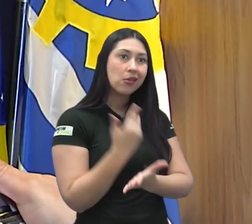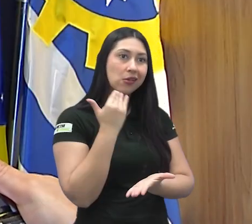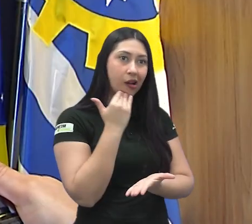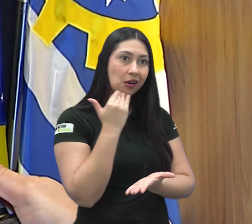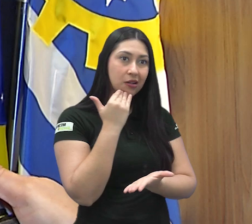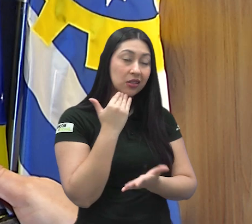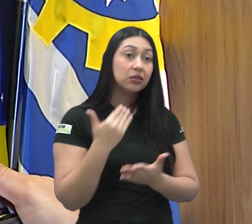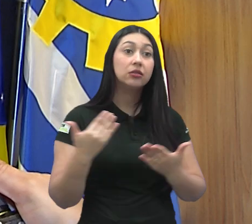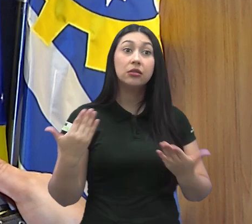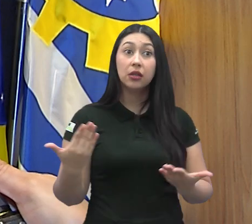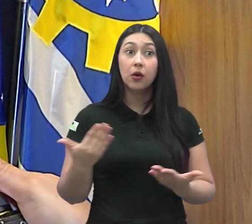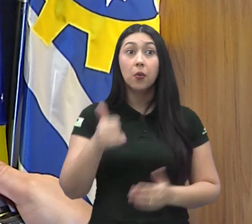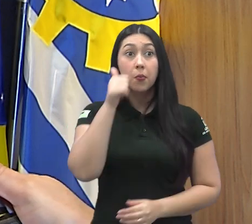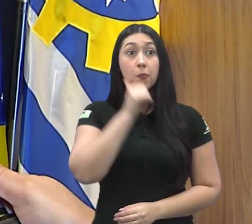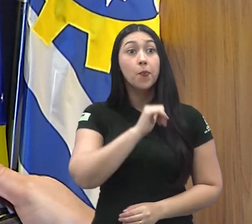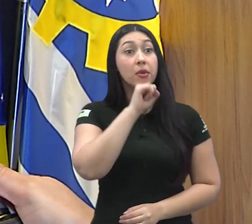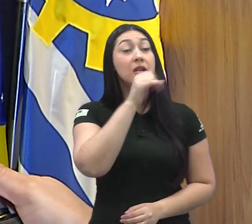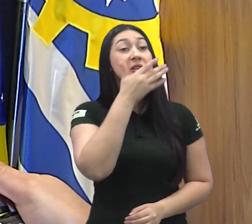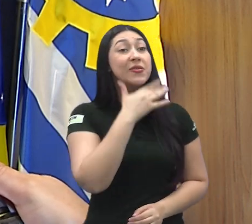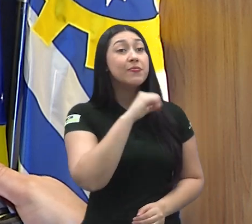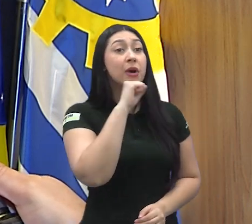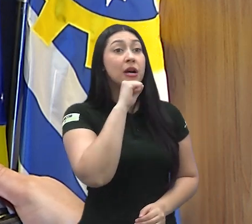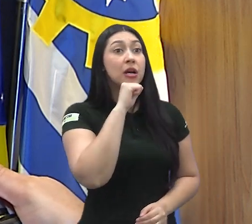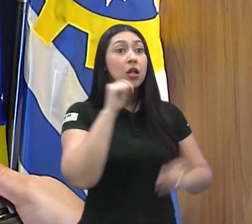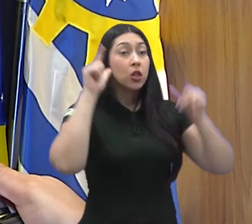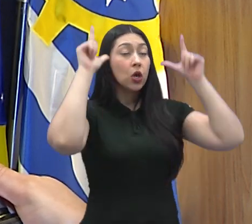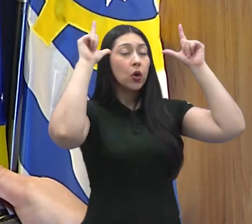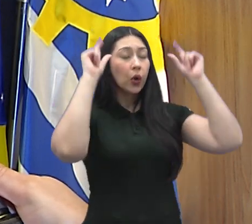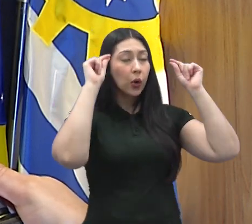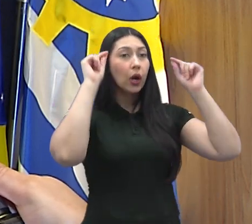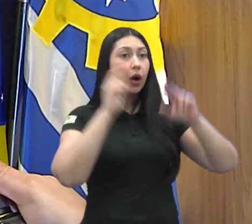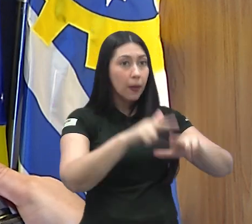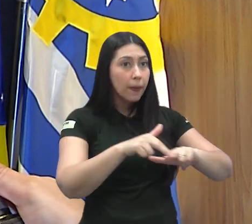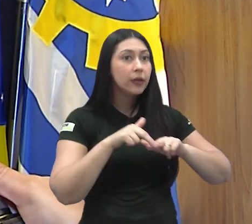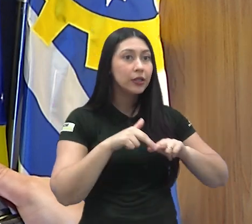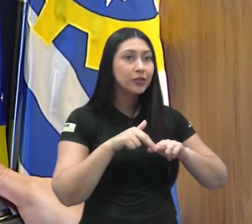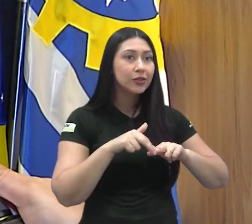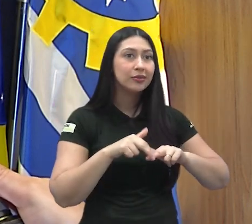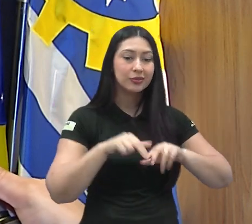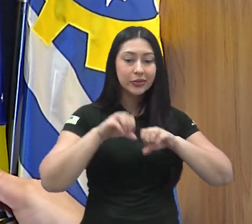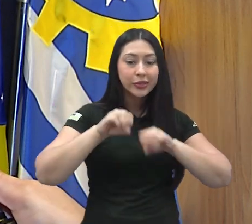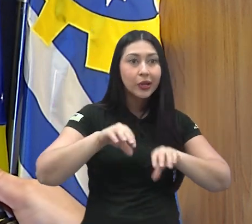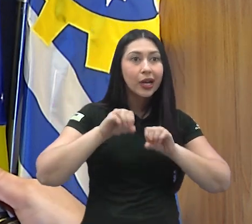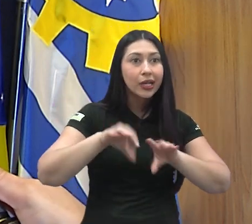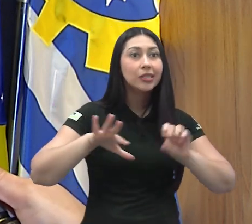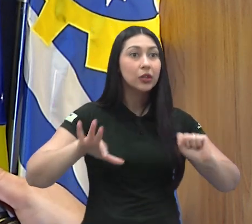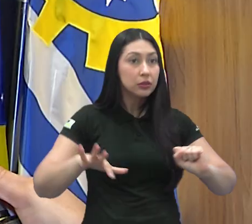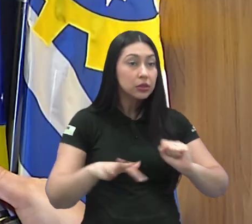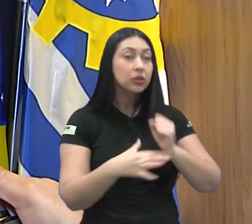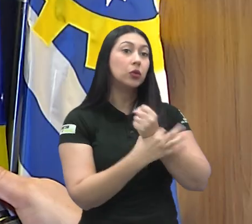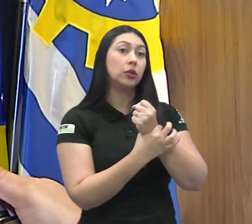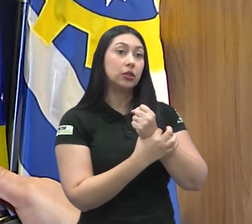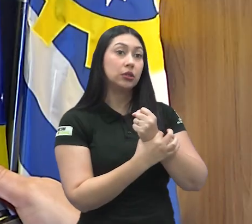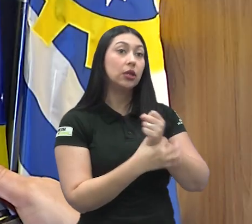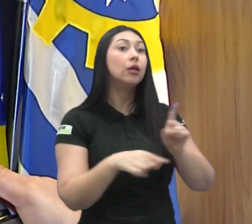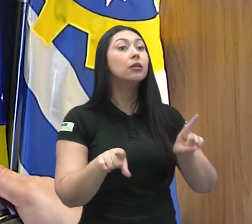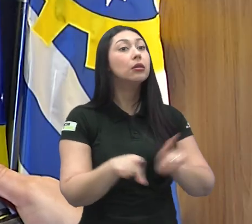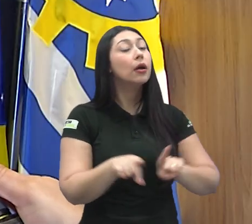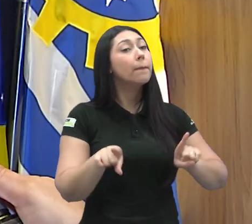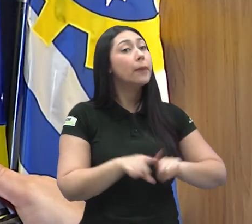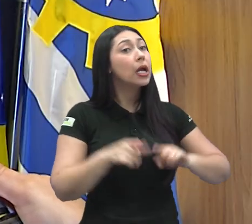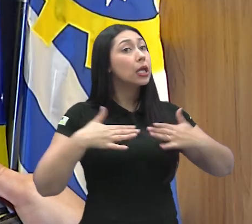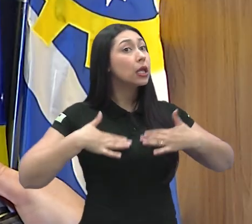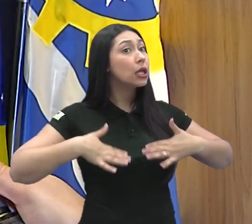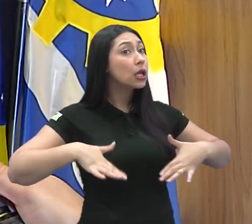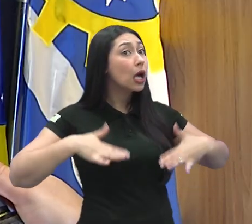aluno. Então, a gente crê que, para os próprios pais, isso trará uma segurança a mais. Então, a gente envolve educação, mas também envolve segurança.